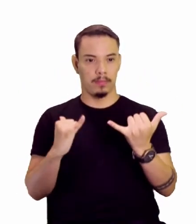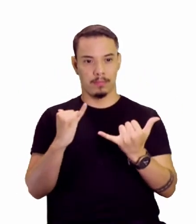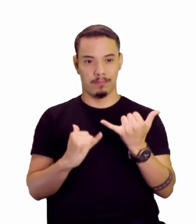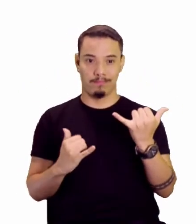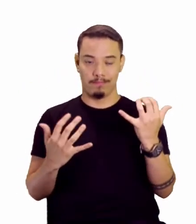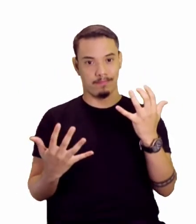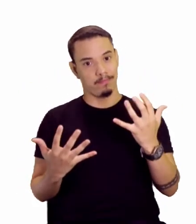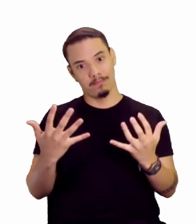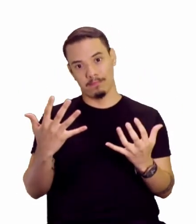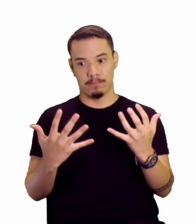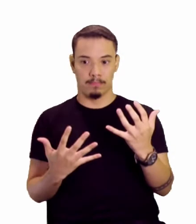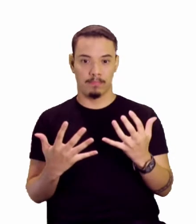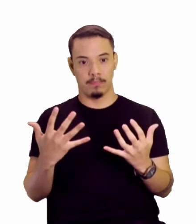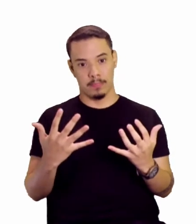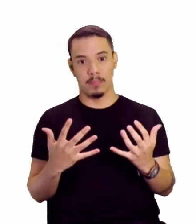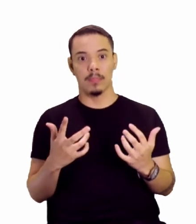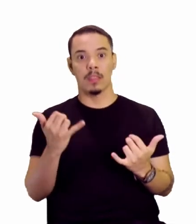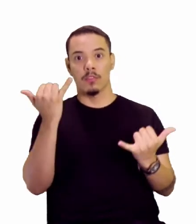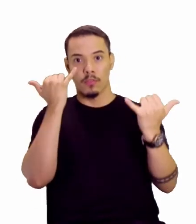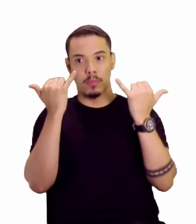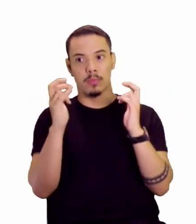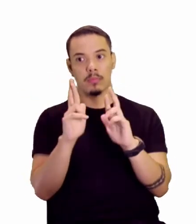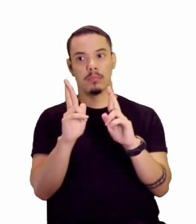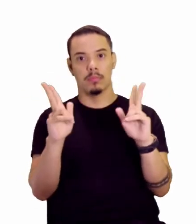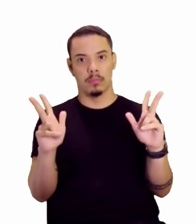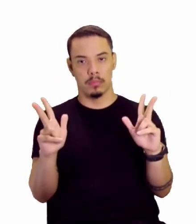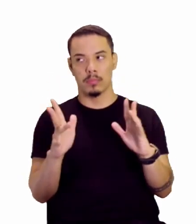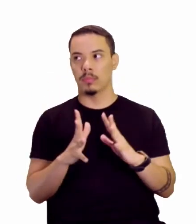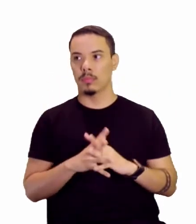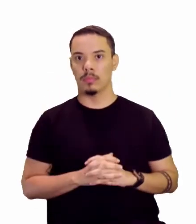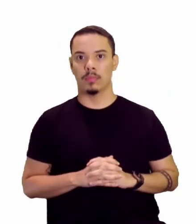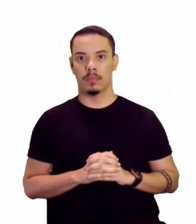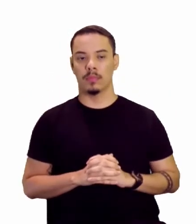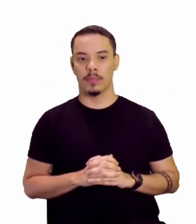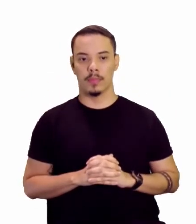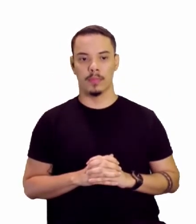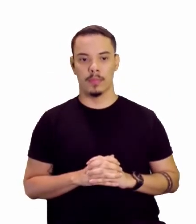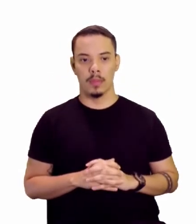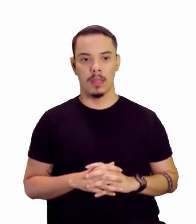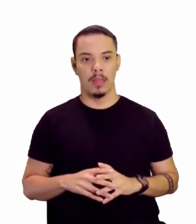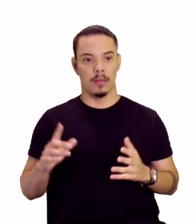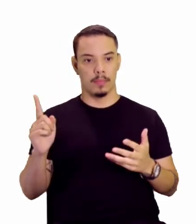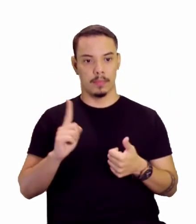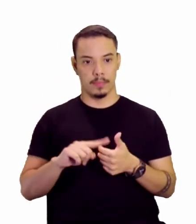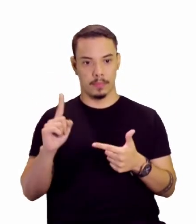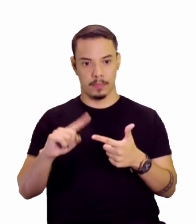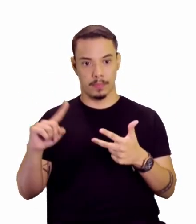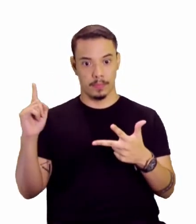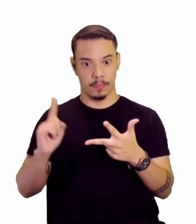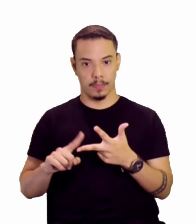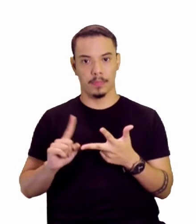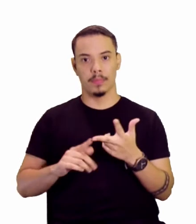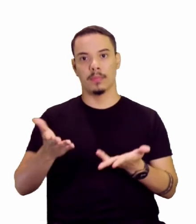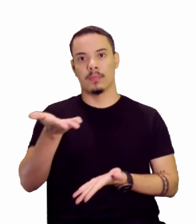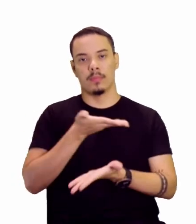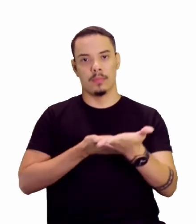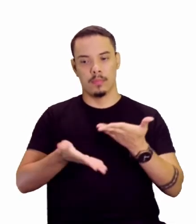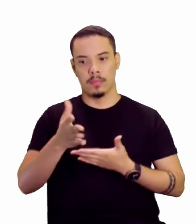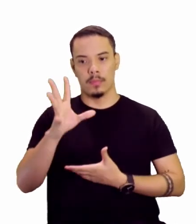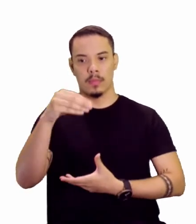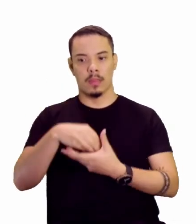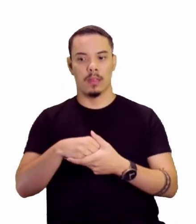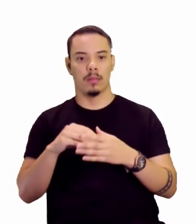linhas trazem informações diferentes. Na letra C, as interações entre as moléculas de água tornam-se